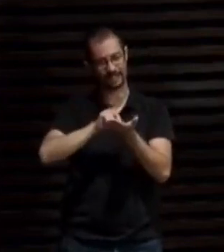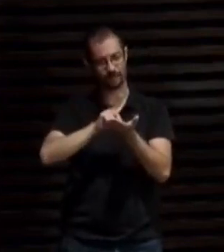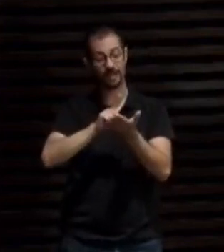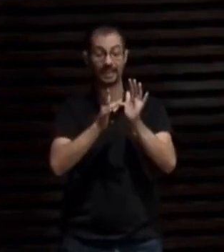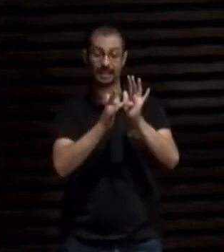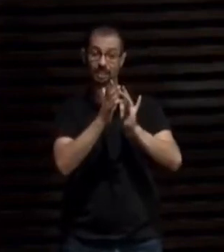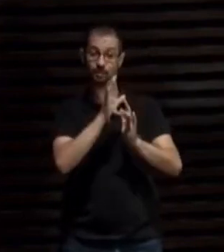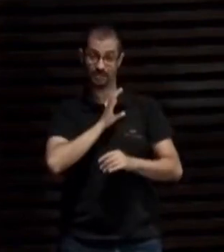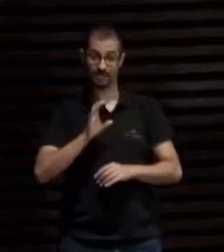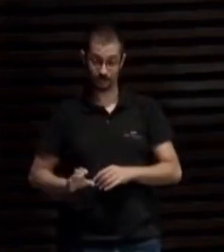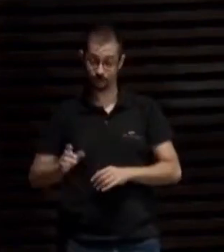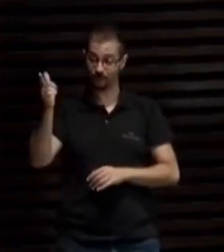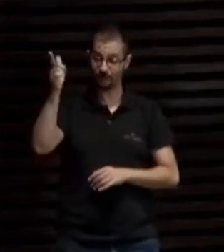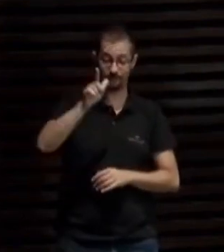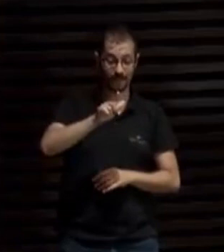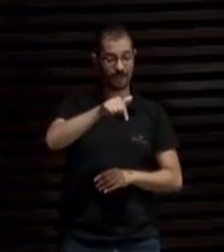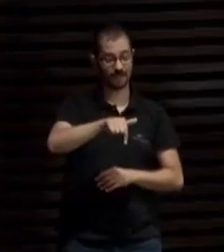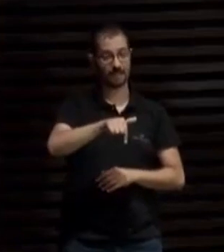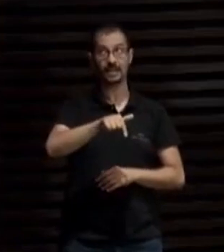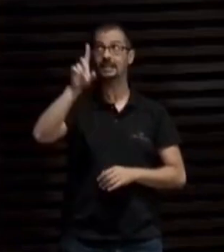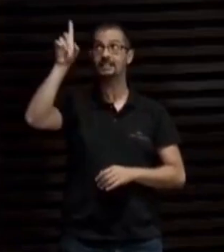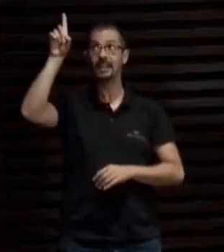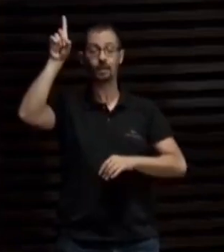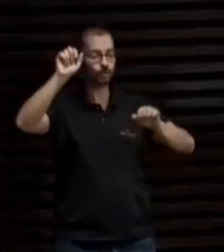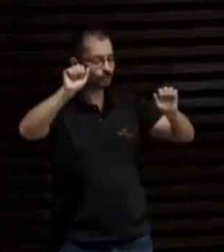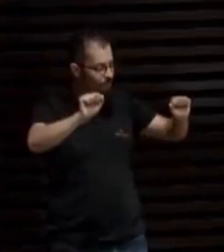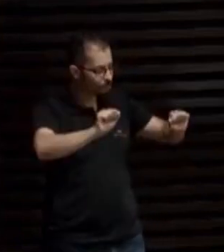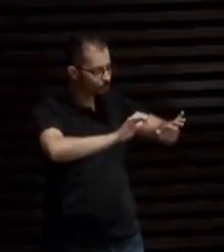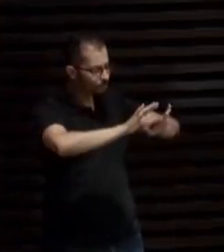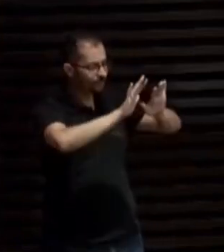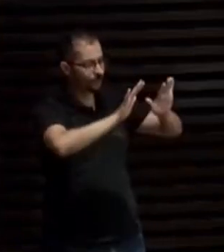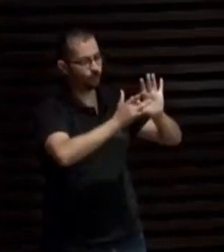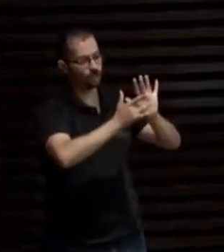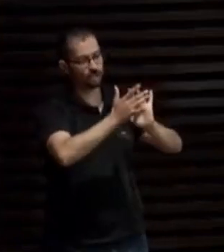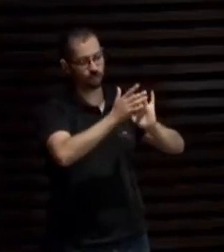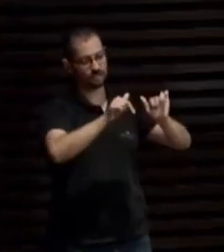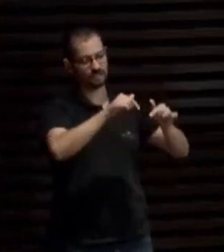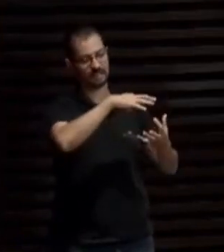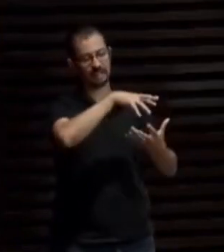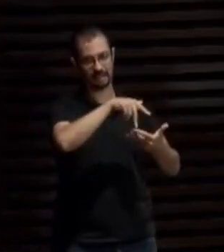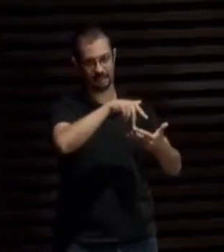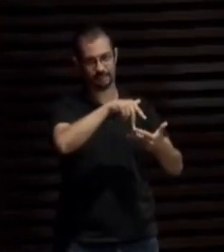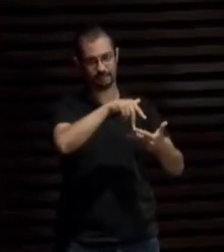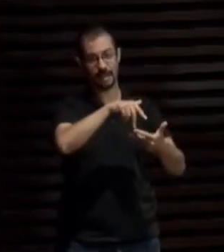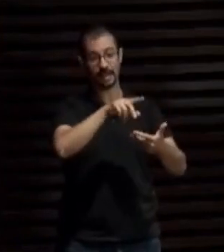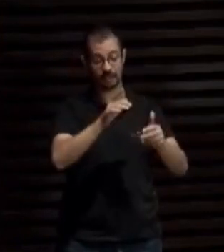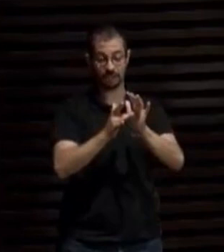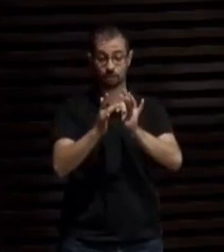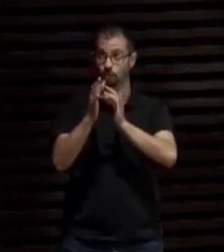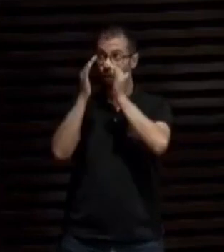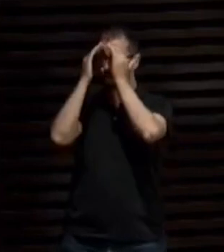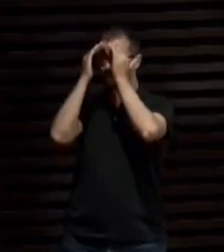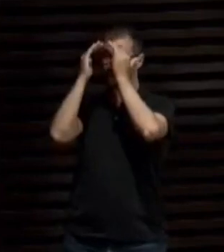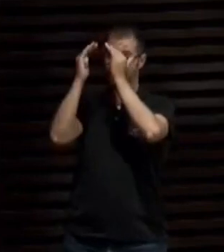enviaste. Eu te glorifiquei na terra, consumando a obra que me confiaste para fazer. E